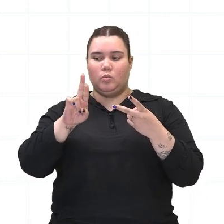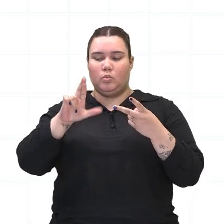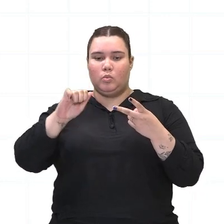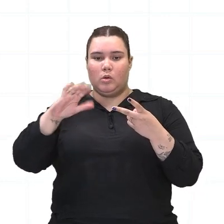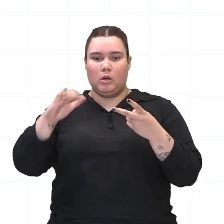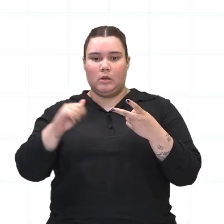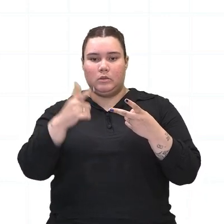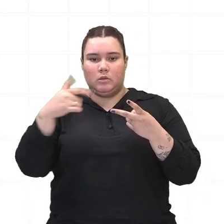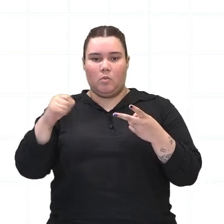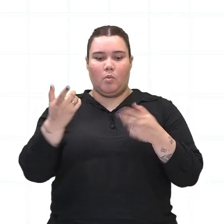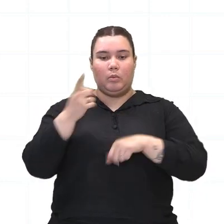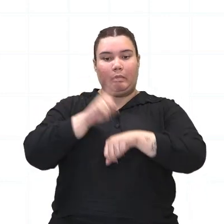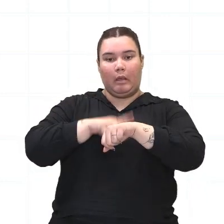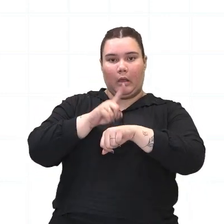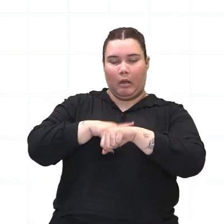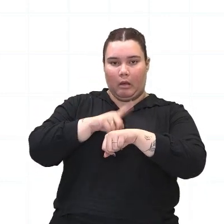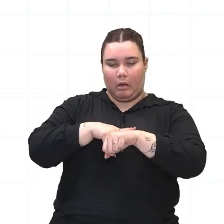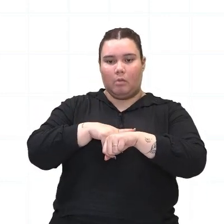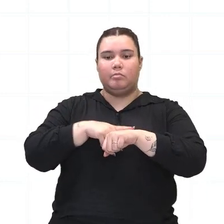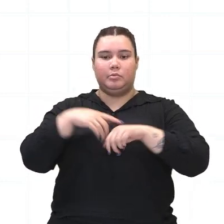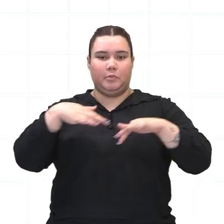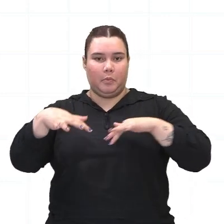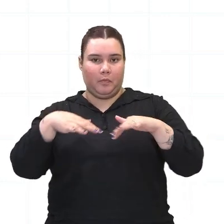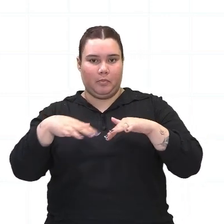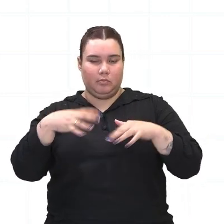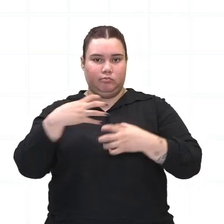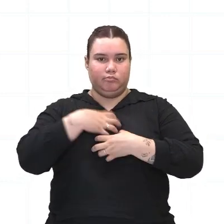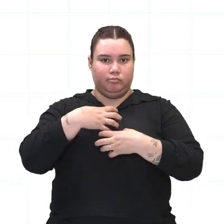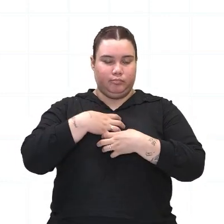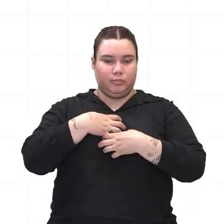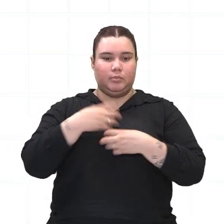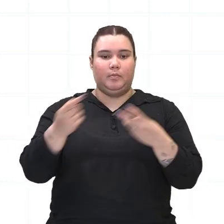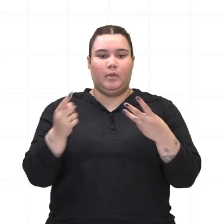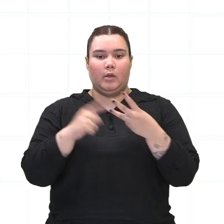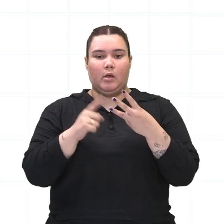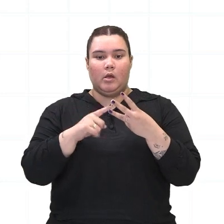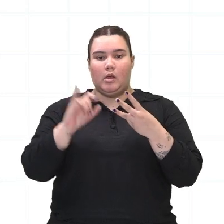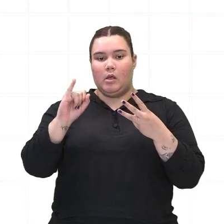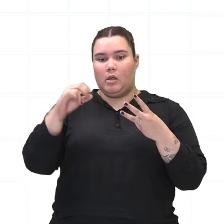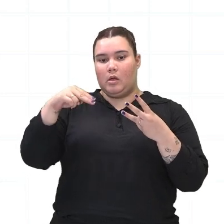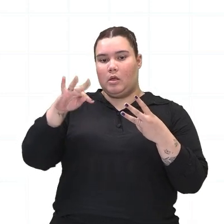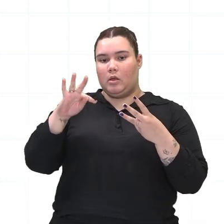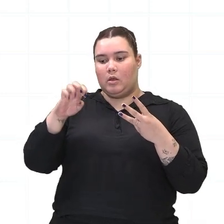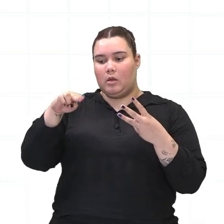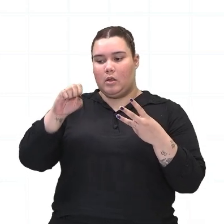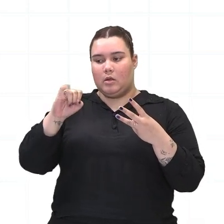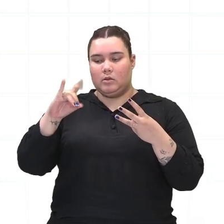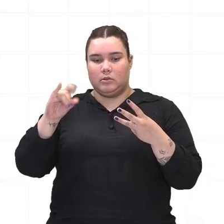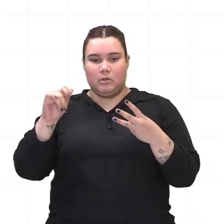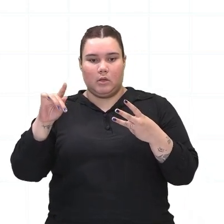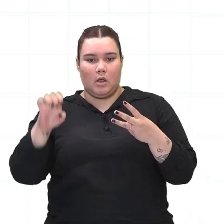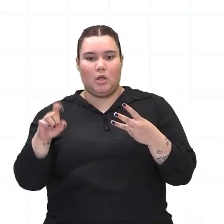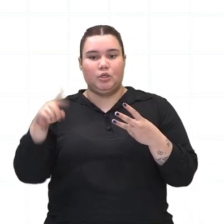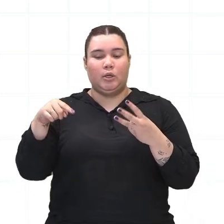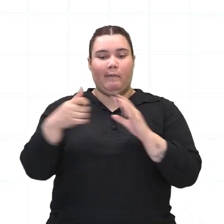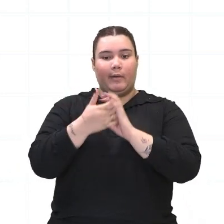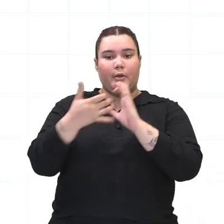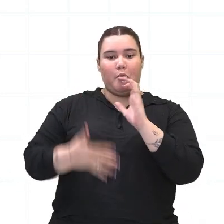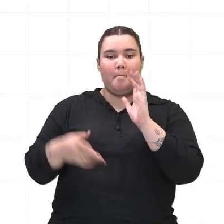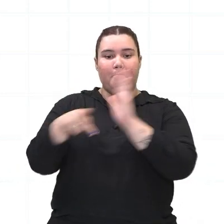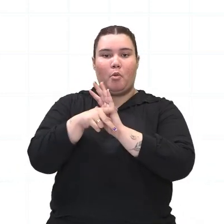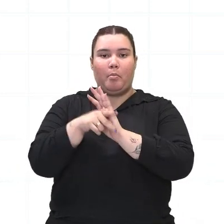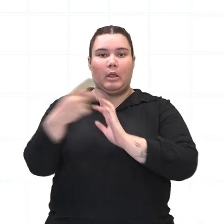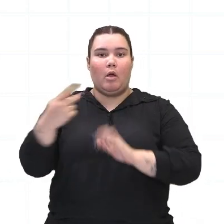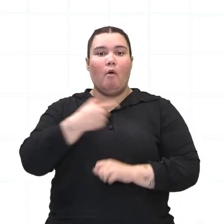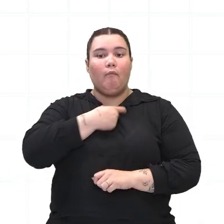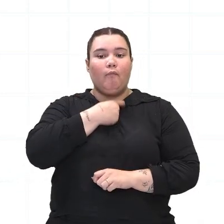é o volume. O timbre é a característica, aquela voz da pessoa. Então, na importância